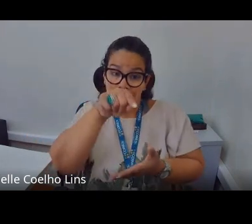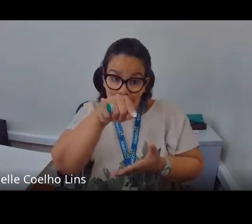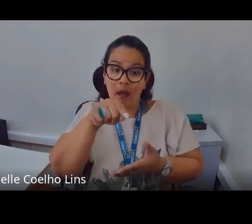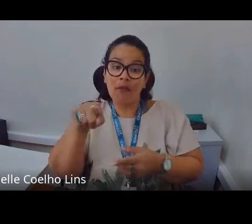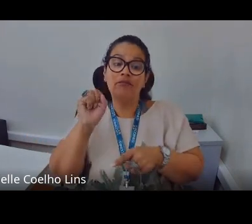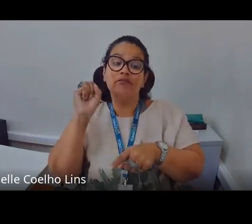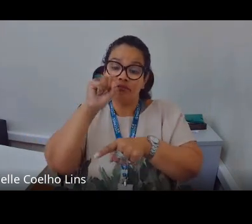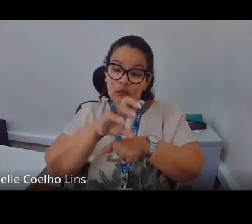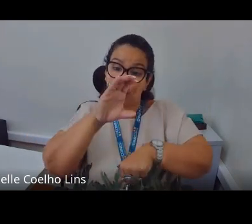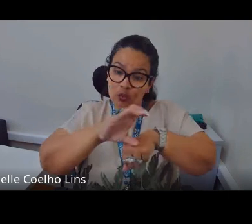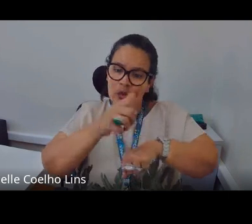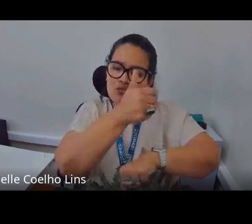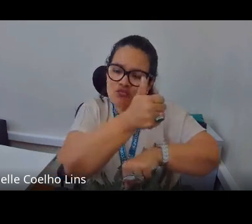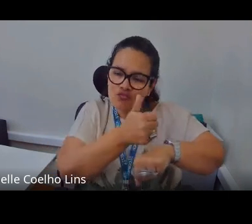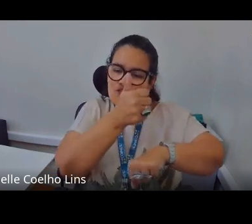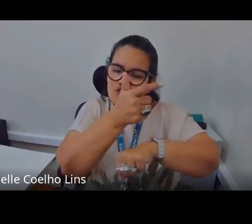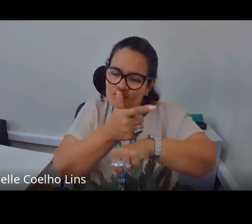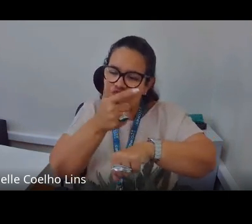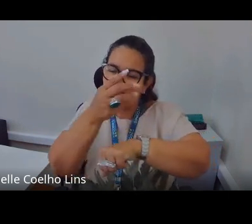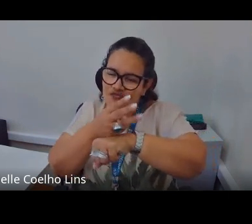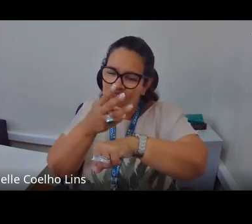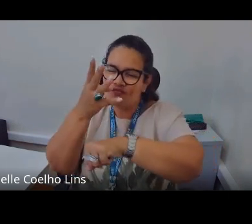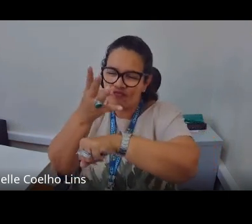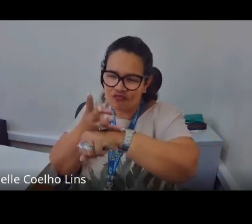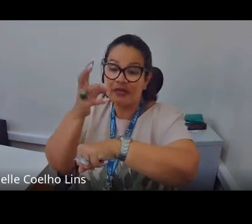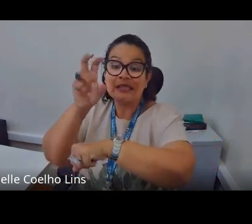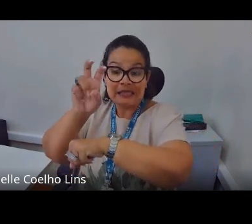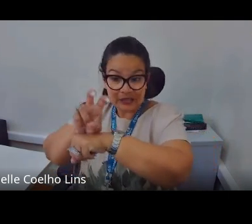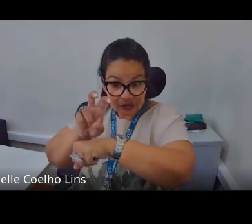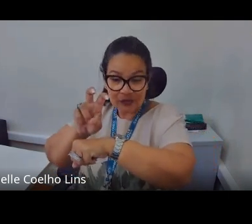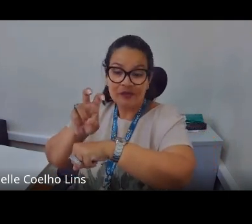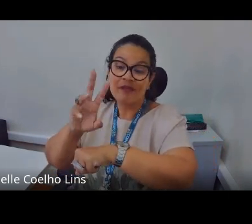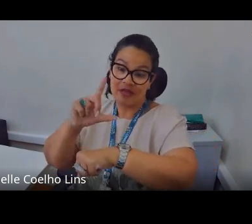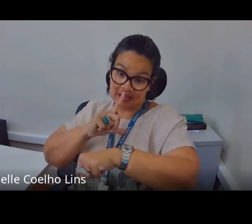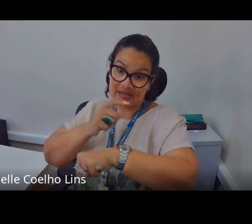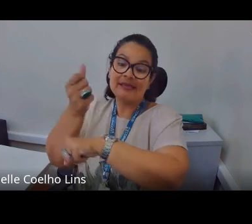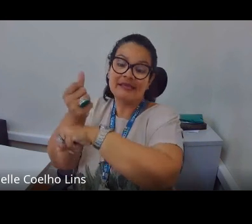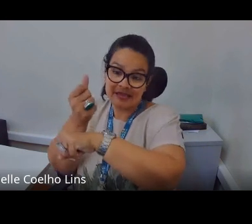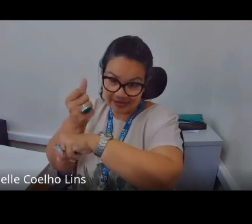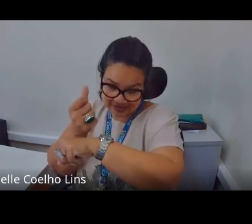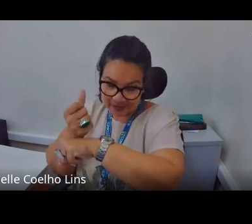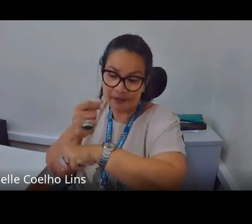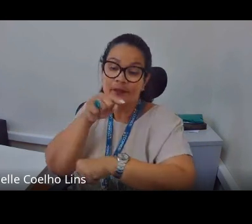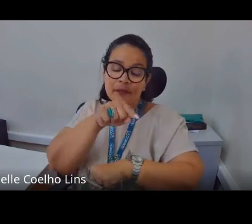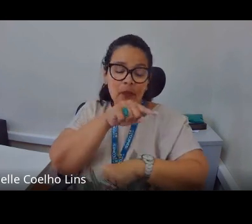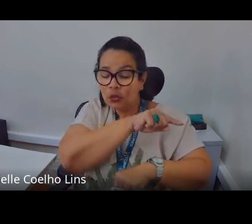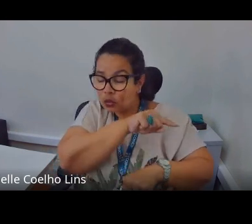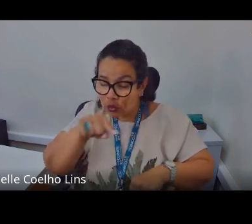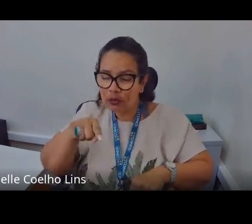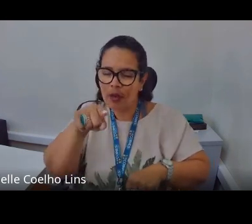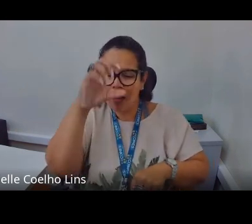de Libras. Então, vocês entram no curso de Libras, vai do 1º ao 5º nível. A gente está